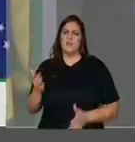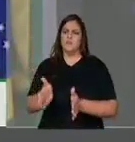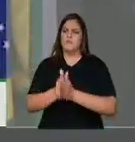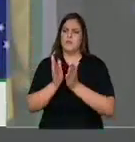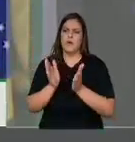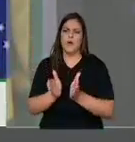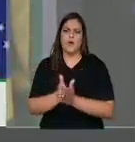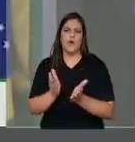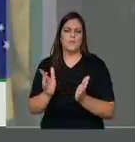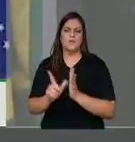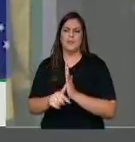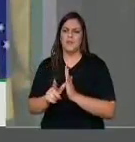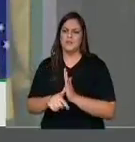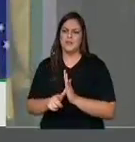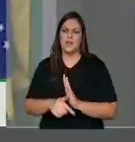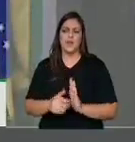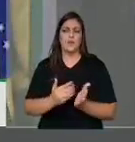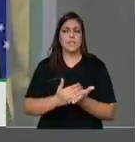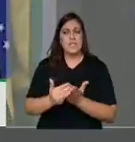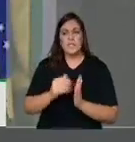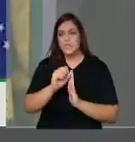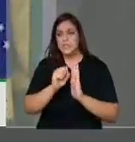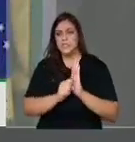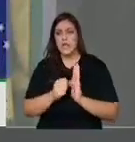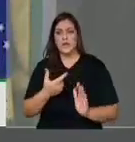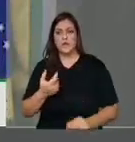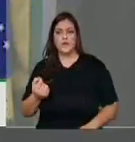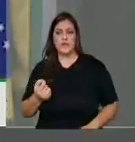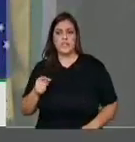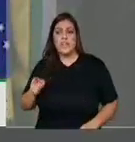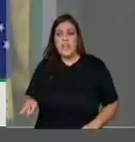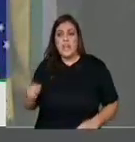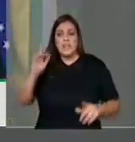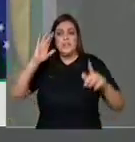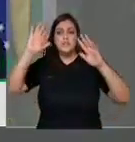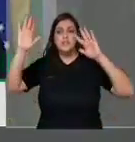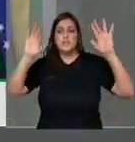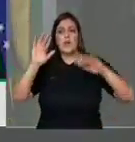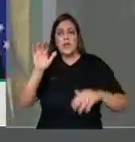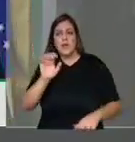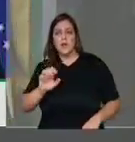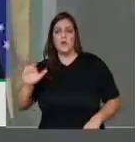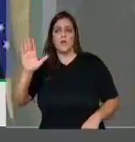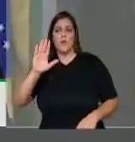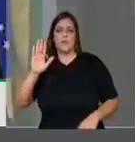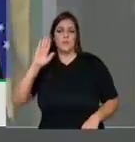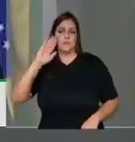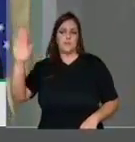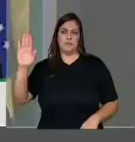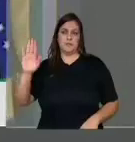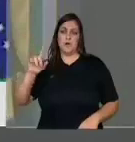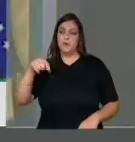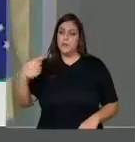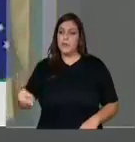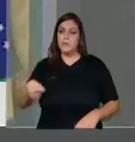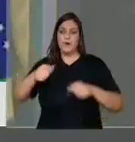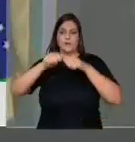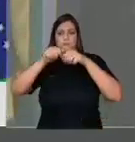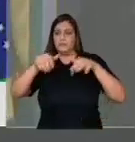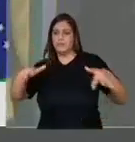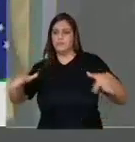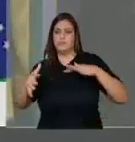XX. Karl Marx idealizava isso para a Europa, para depois expandir para o mundo. E o que